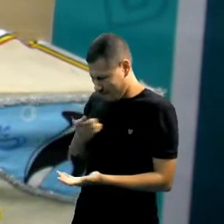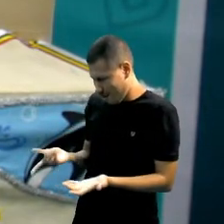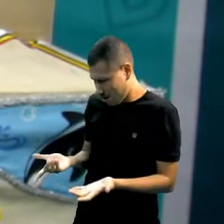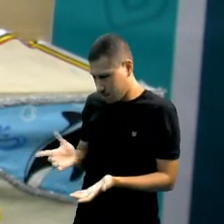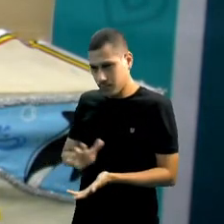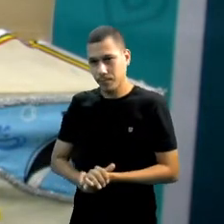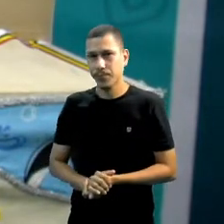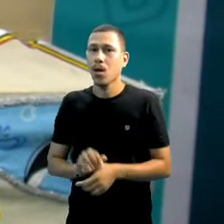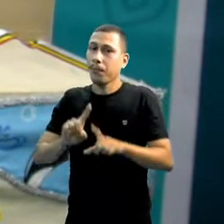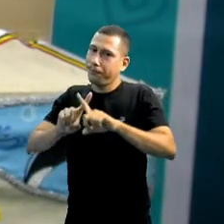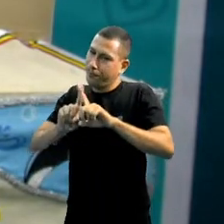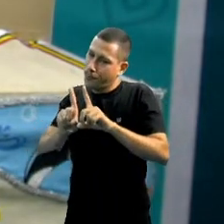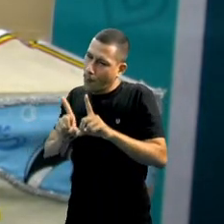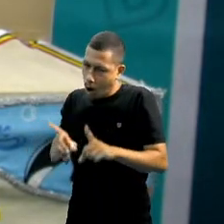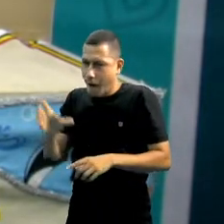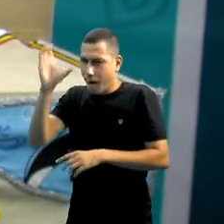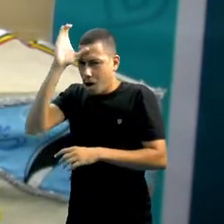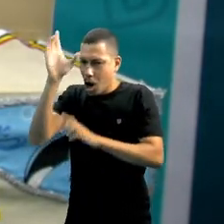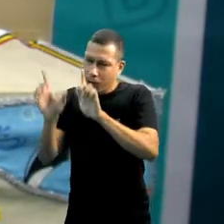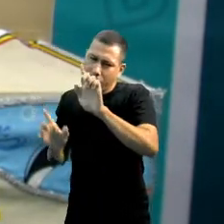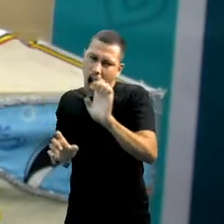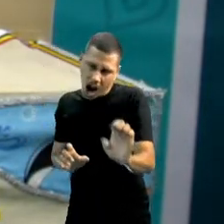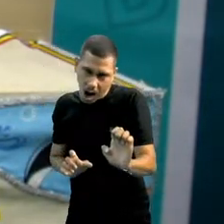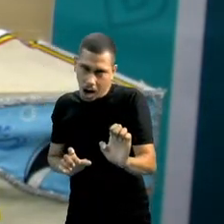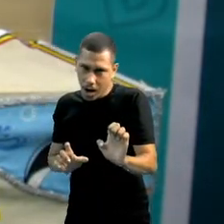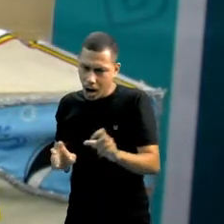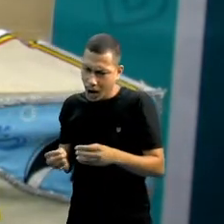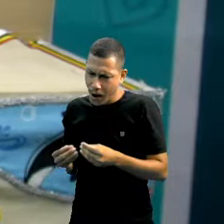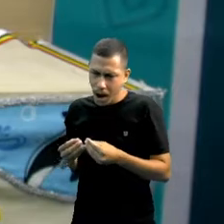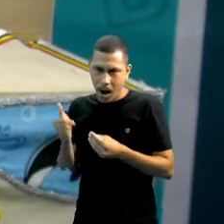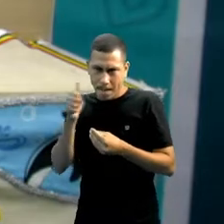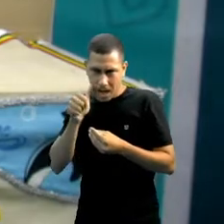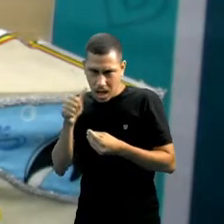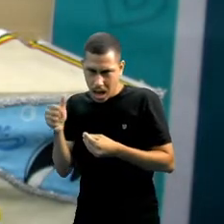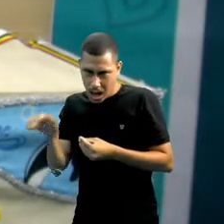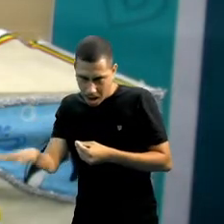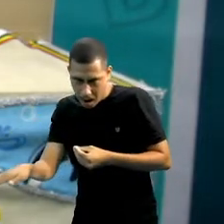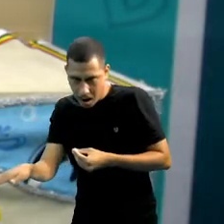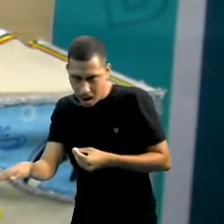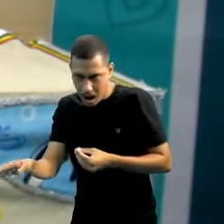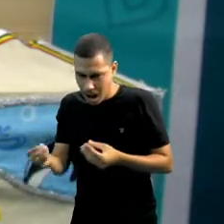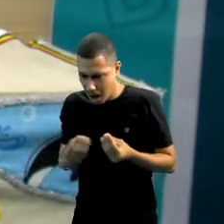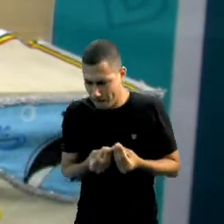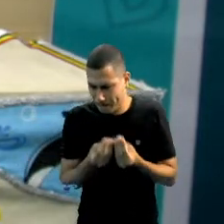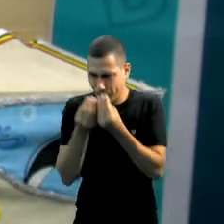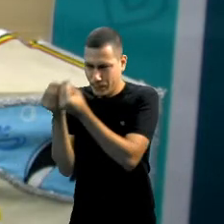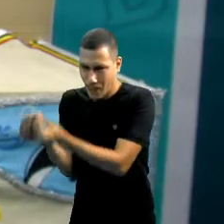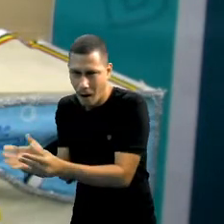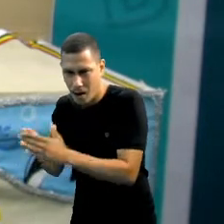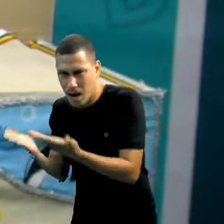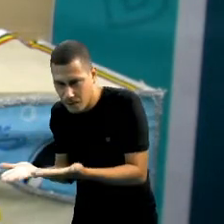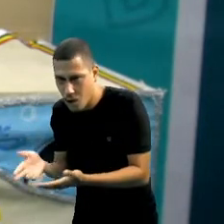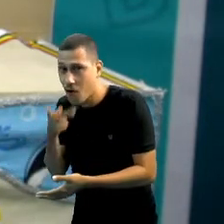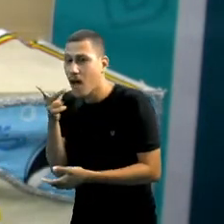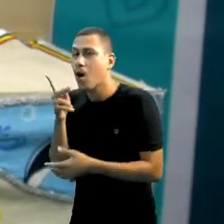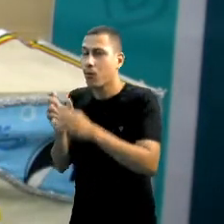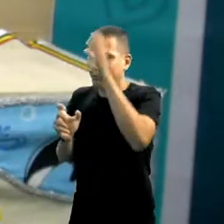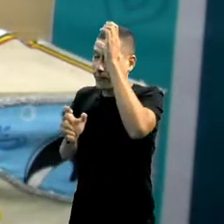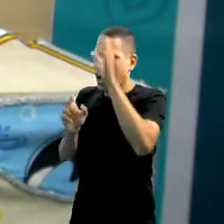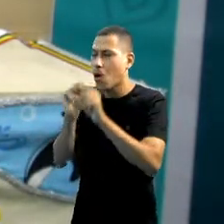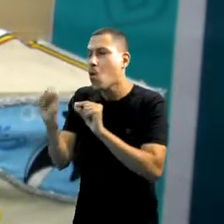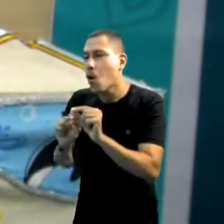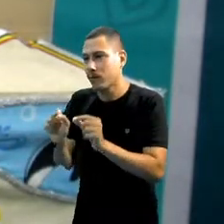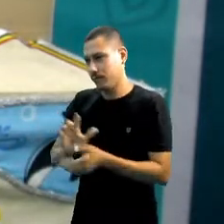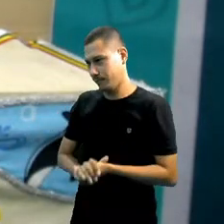Mas a tia G pegou ele e entregou pra menina. E tu sabe o que ela disse à menina, leiturinha?